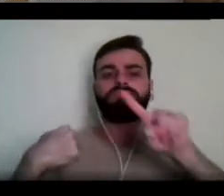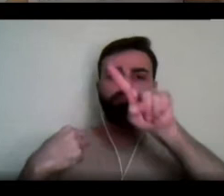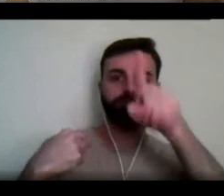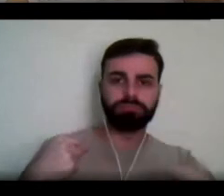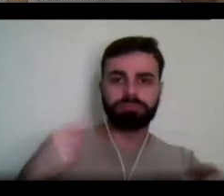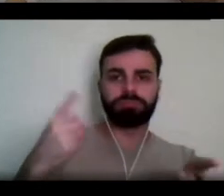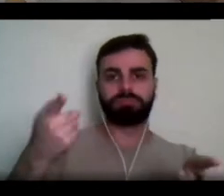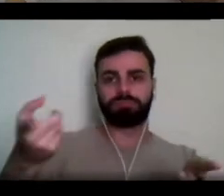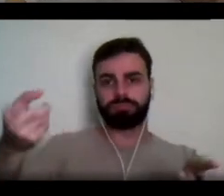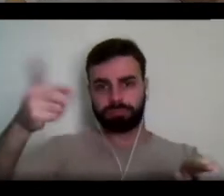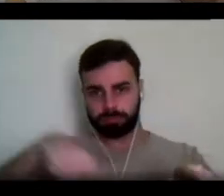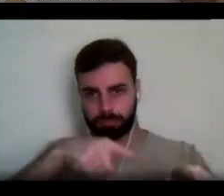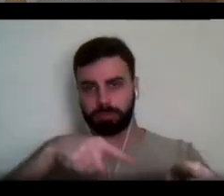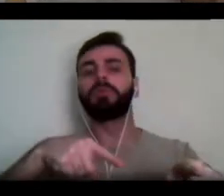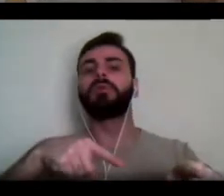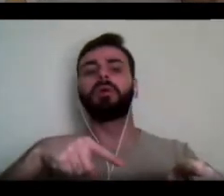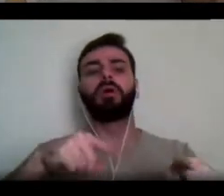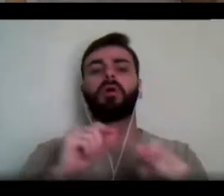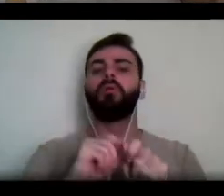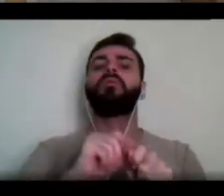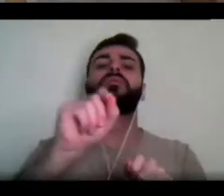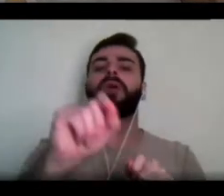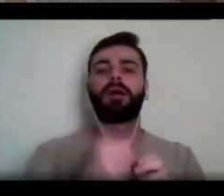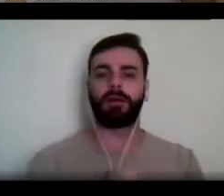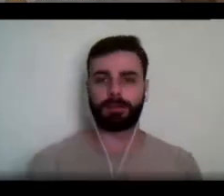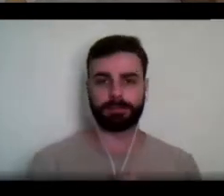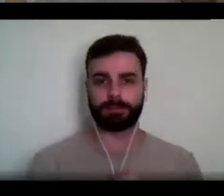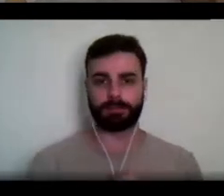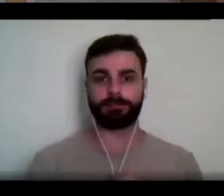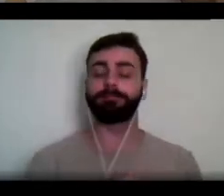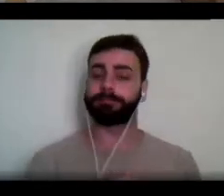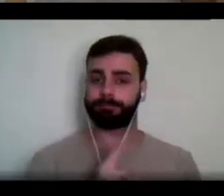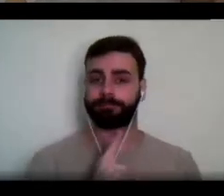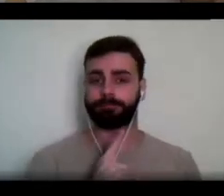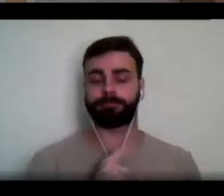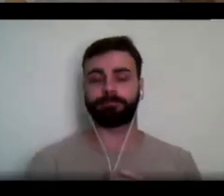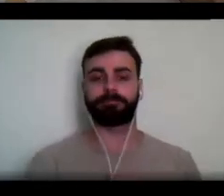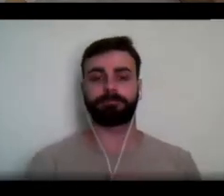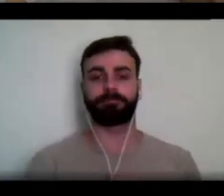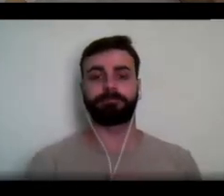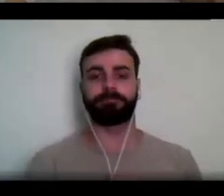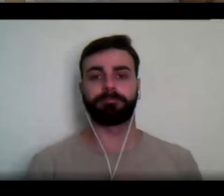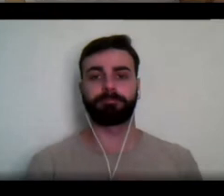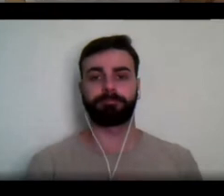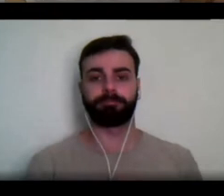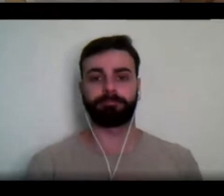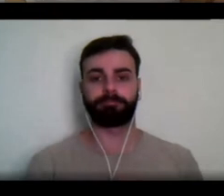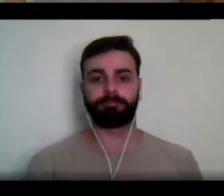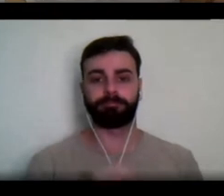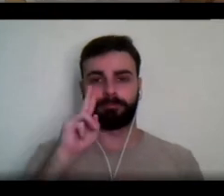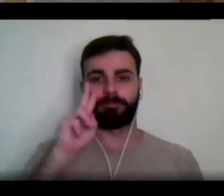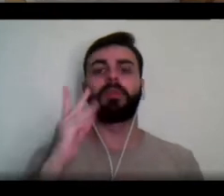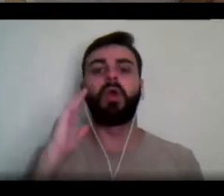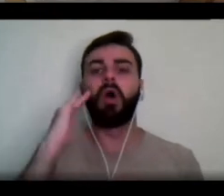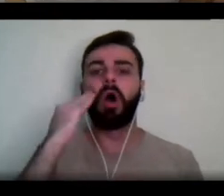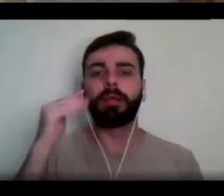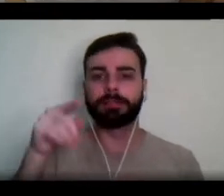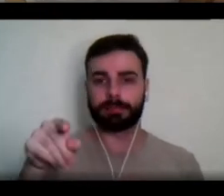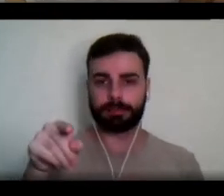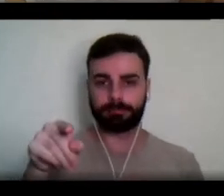que eu vou ter? Eu vou ter que a integral de dv é igual a uma integral de